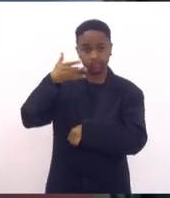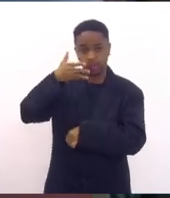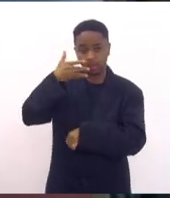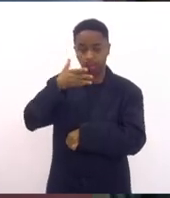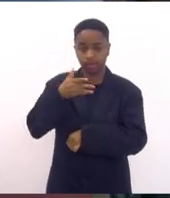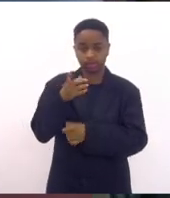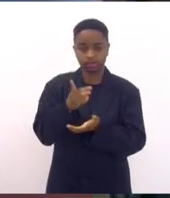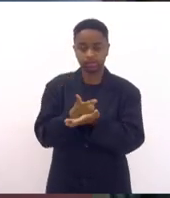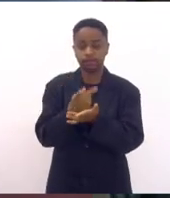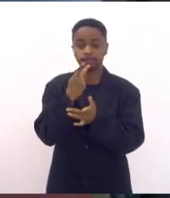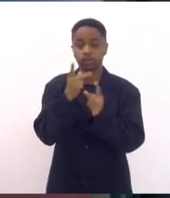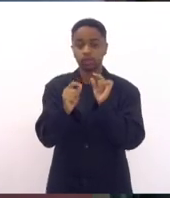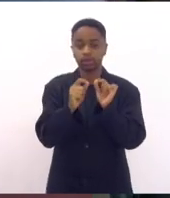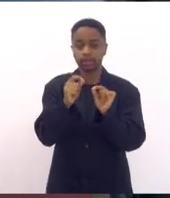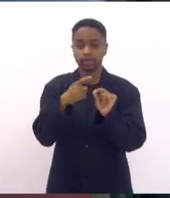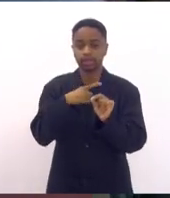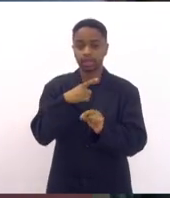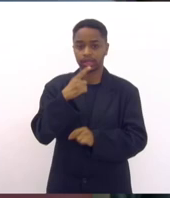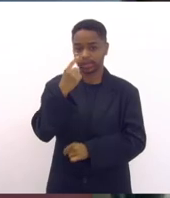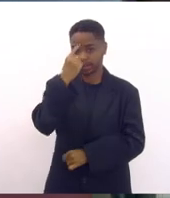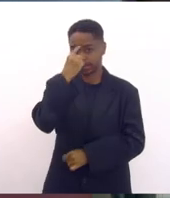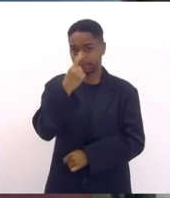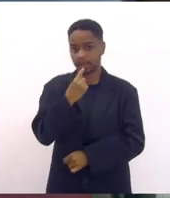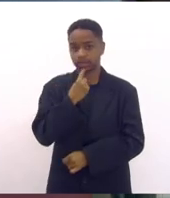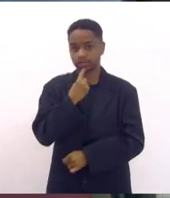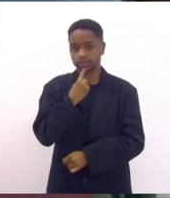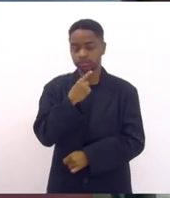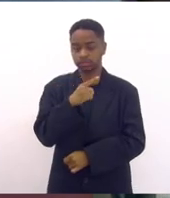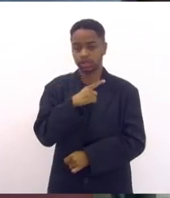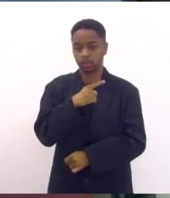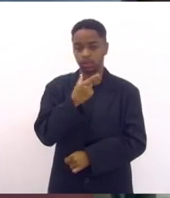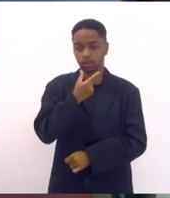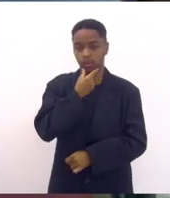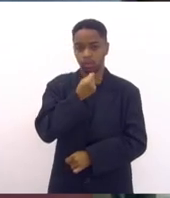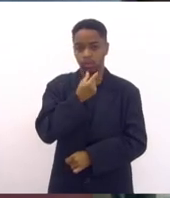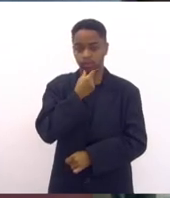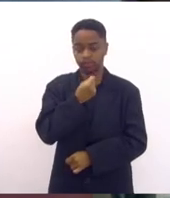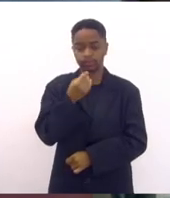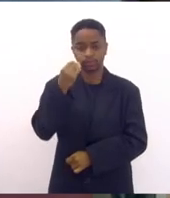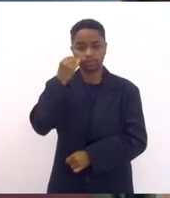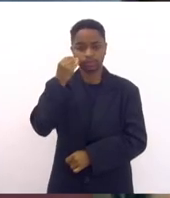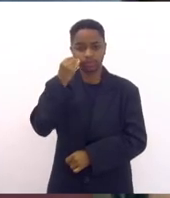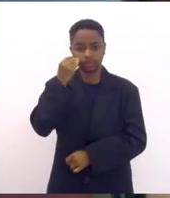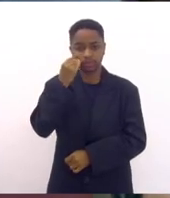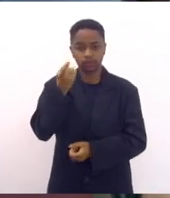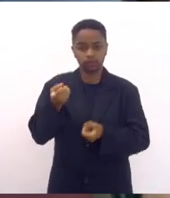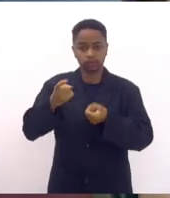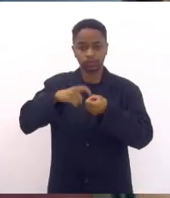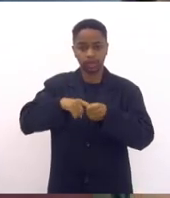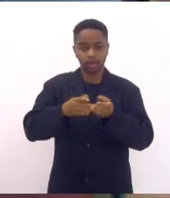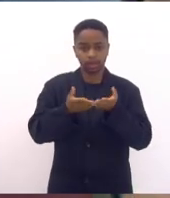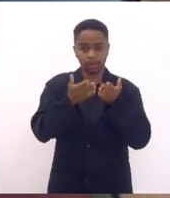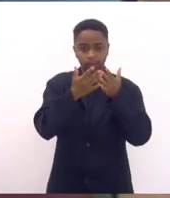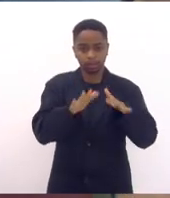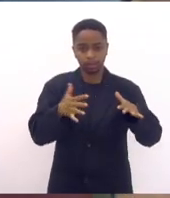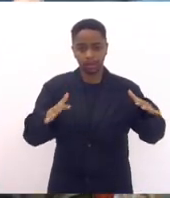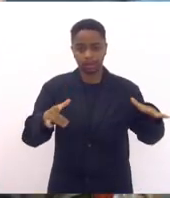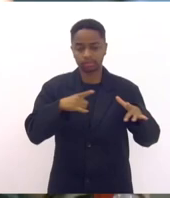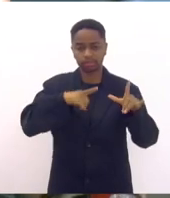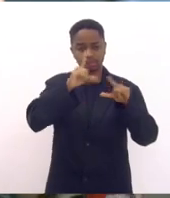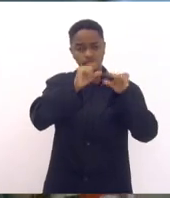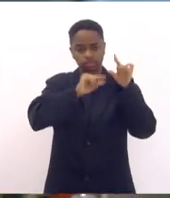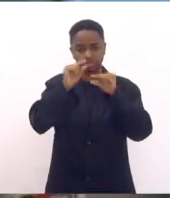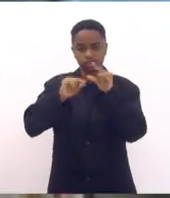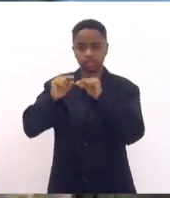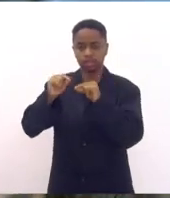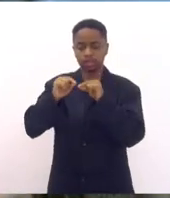que tem uma imagem de um de um homem que tá tentando retornar ao mar várias estrelas do